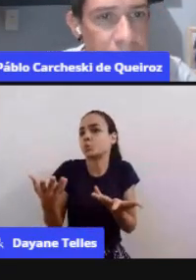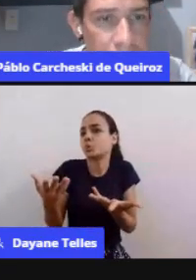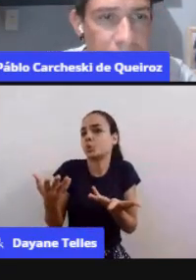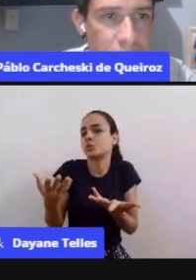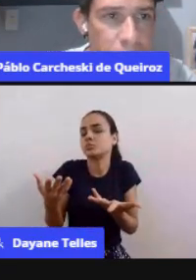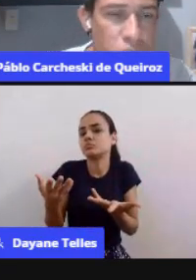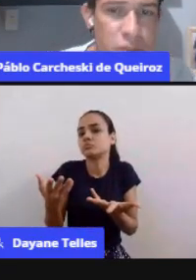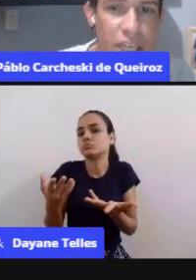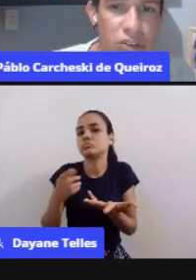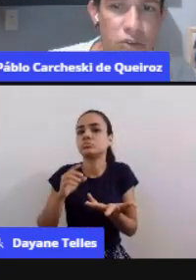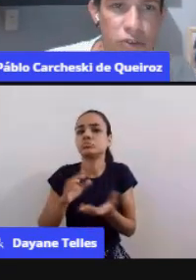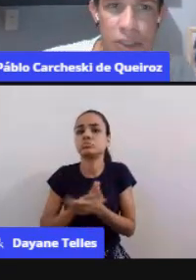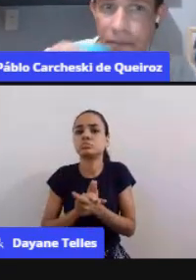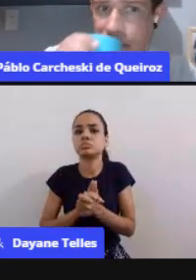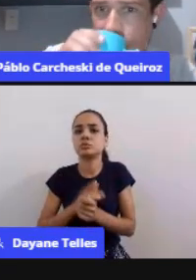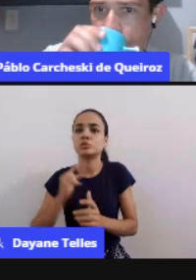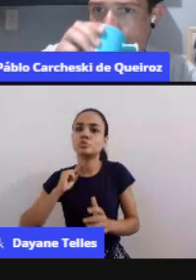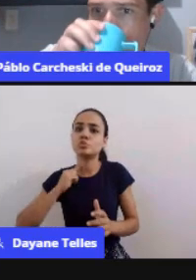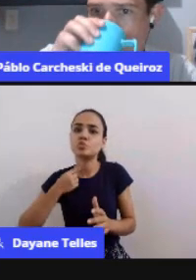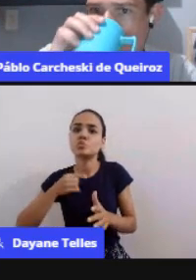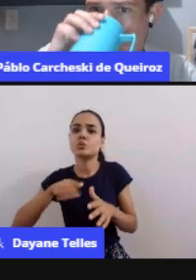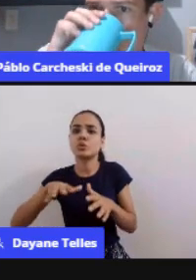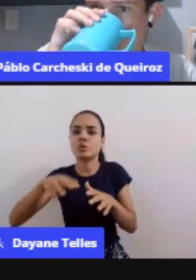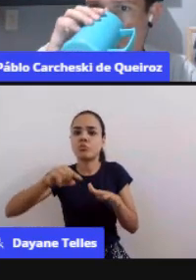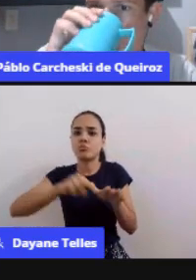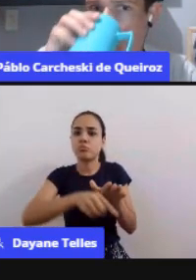explorar, né? Próximo slide, por favor.